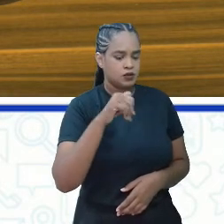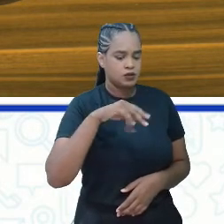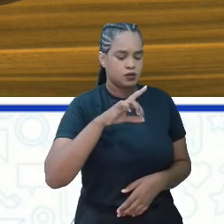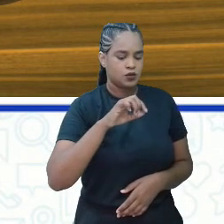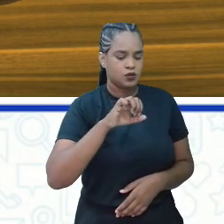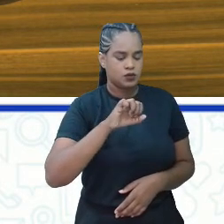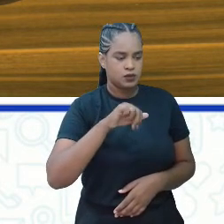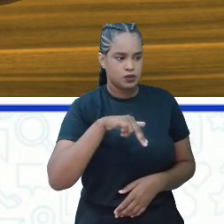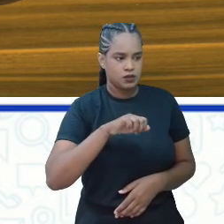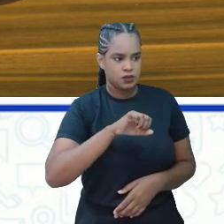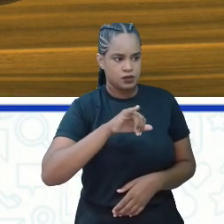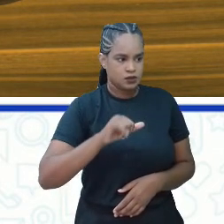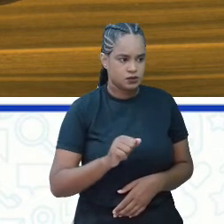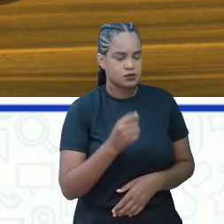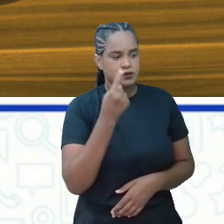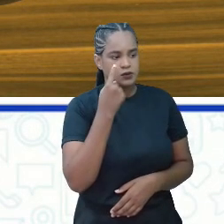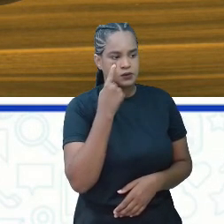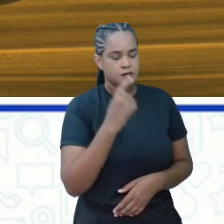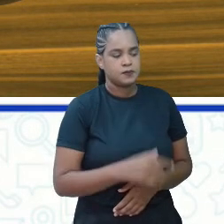quando